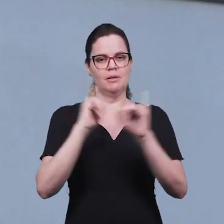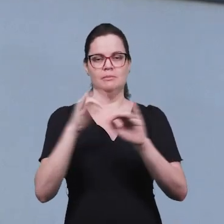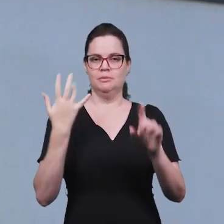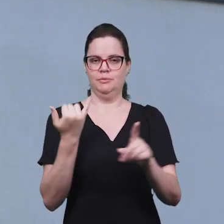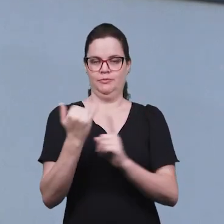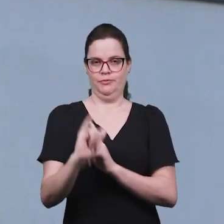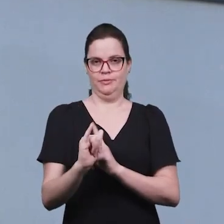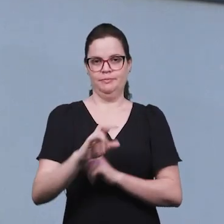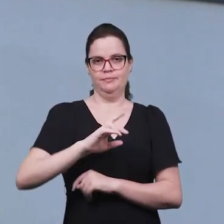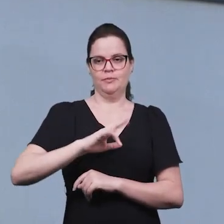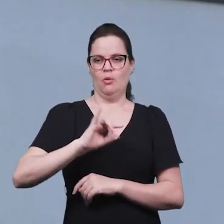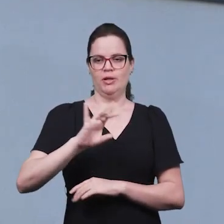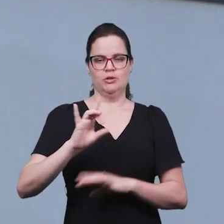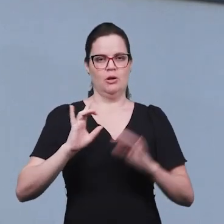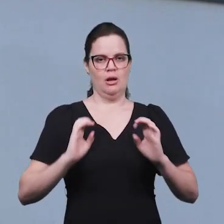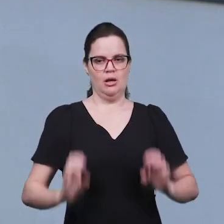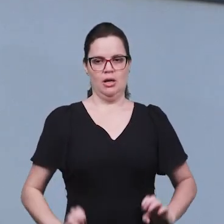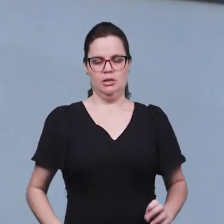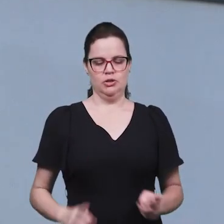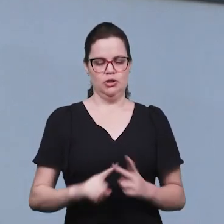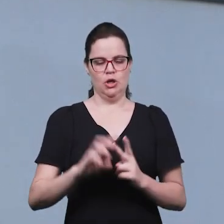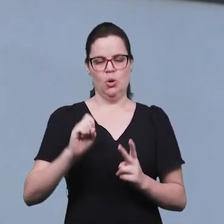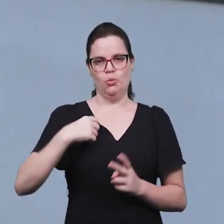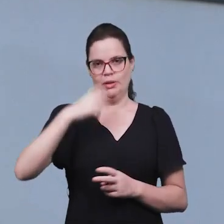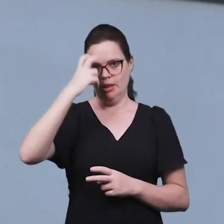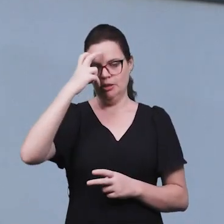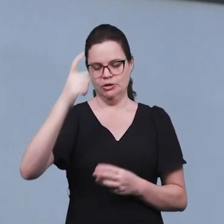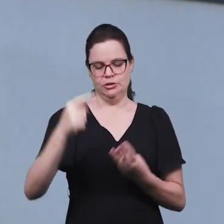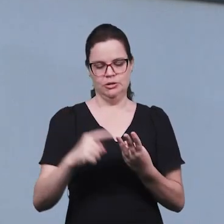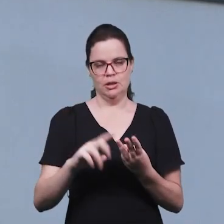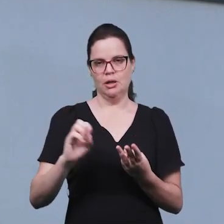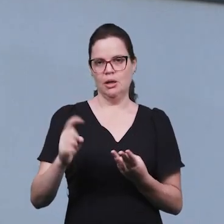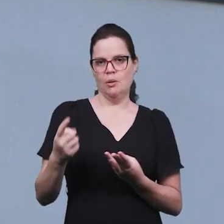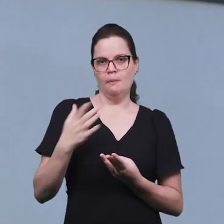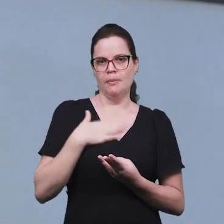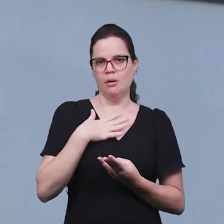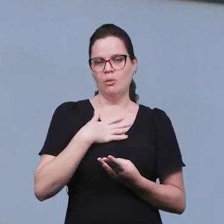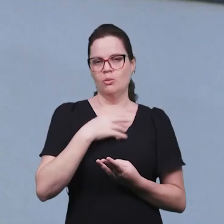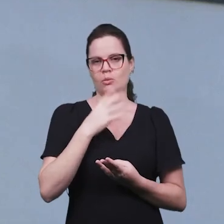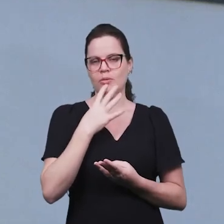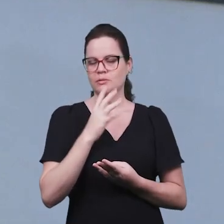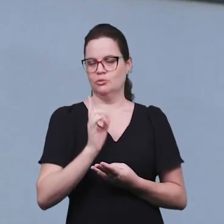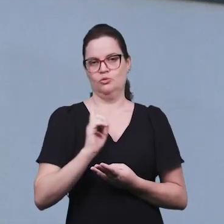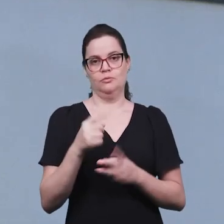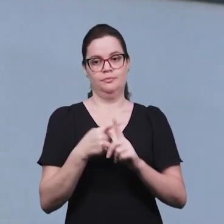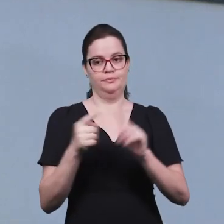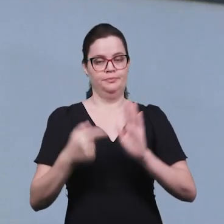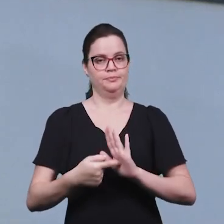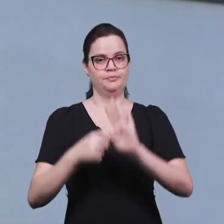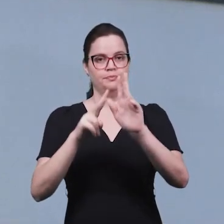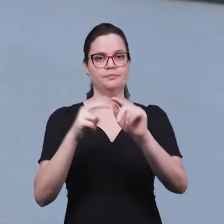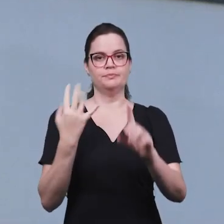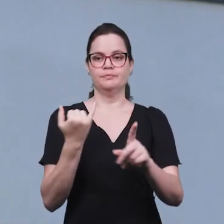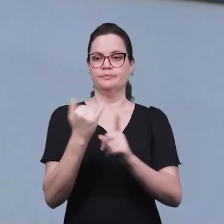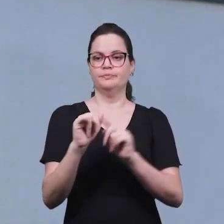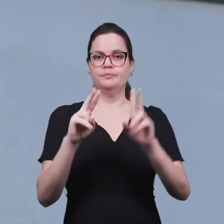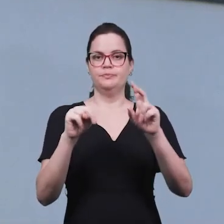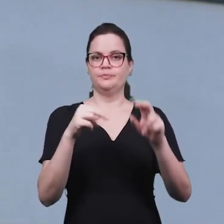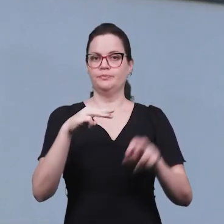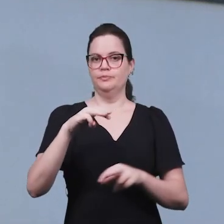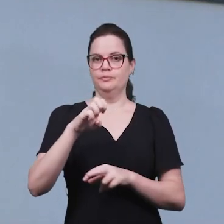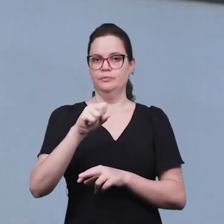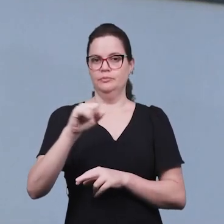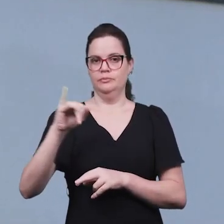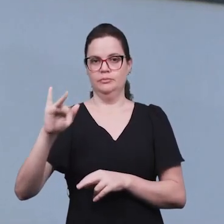era apenas ética ou intelectual. Ele mostrou que as profecias acerca da vinda do